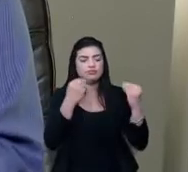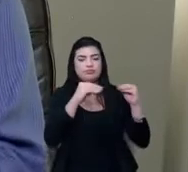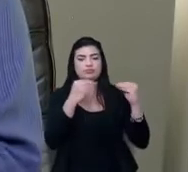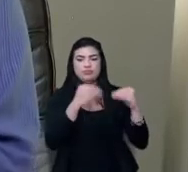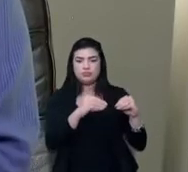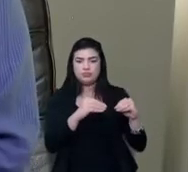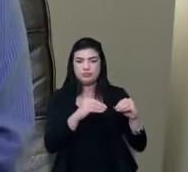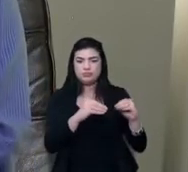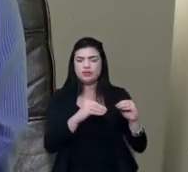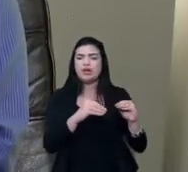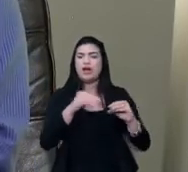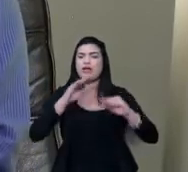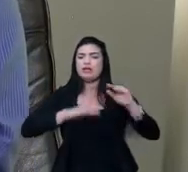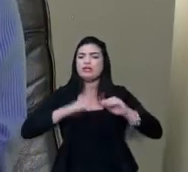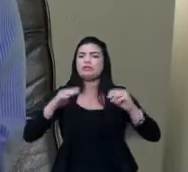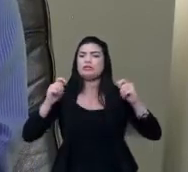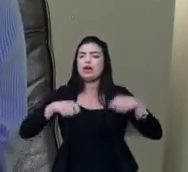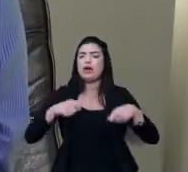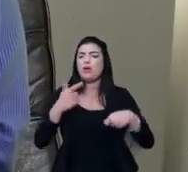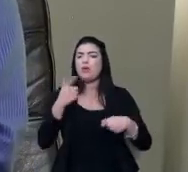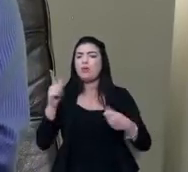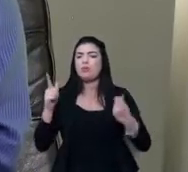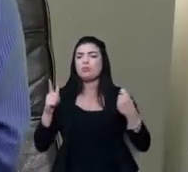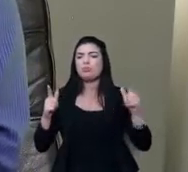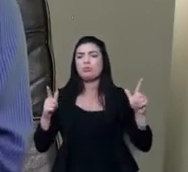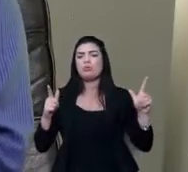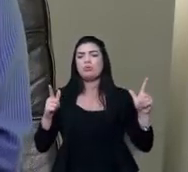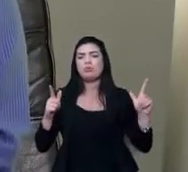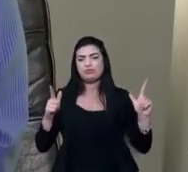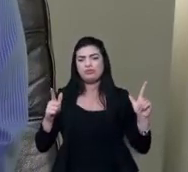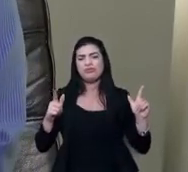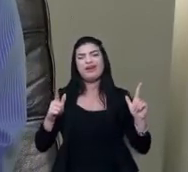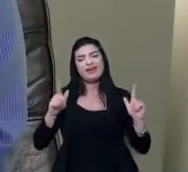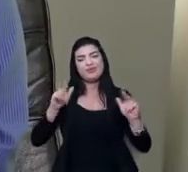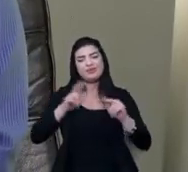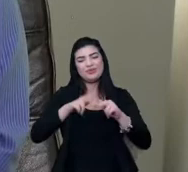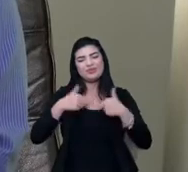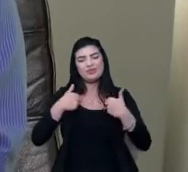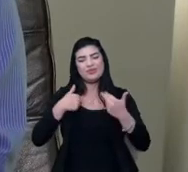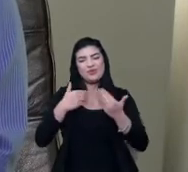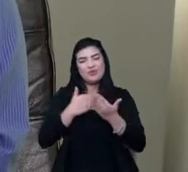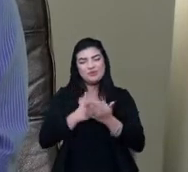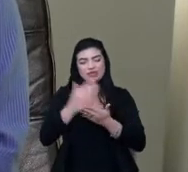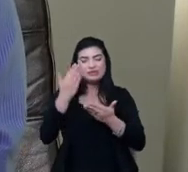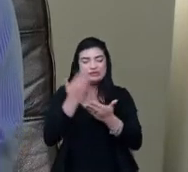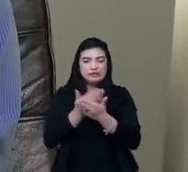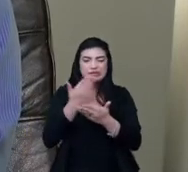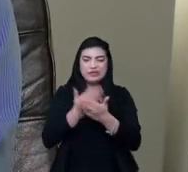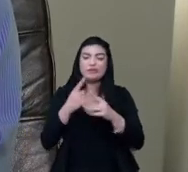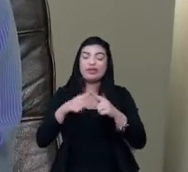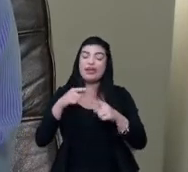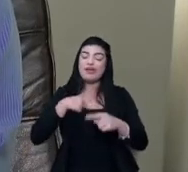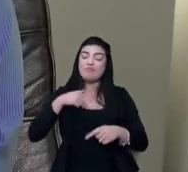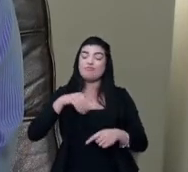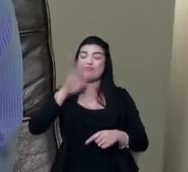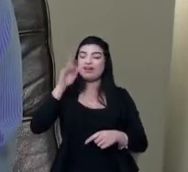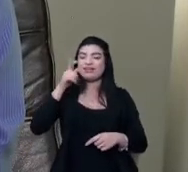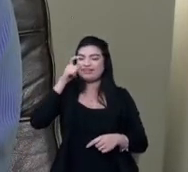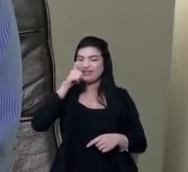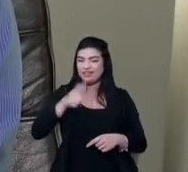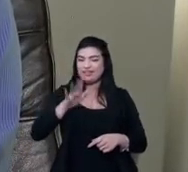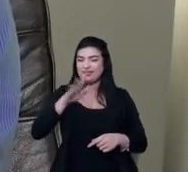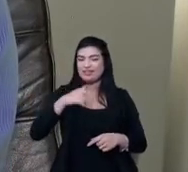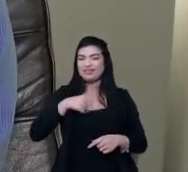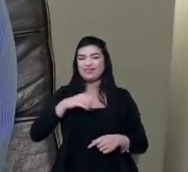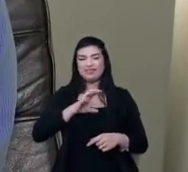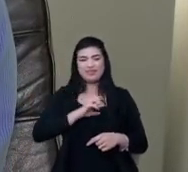outras possibilidades. Então, nesse momento, eu estou começando a tentar estudar um pouco sobre isso, porque me interessa, mas... Eu sou fã mesmo da tinta óleo